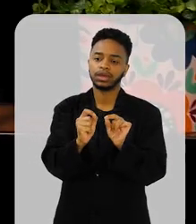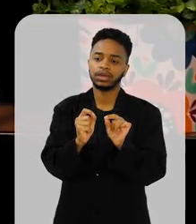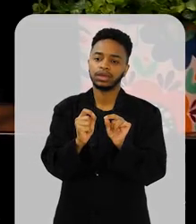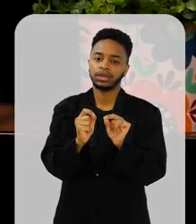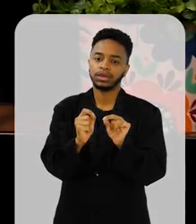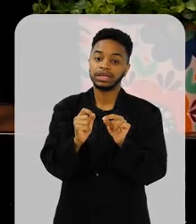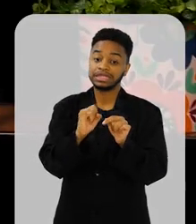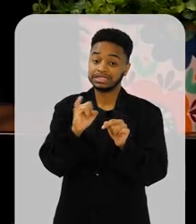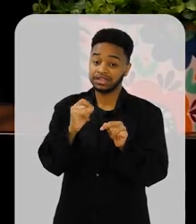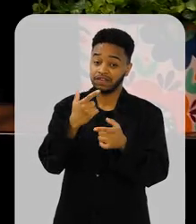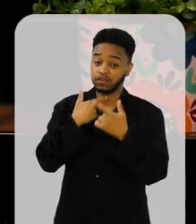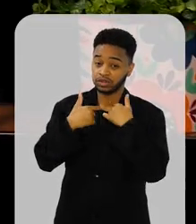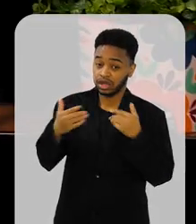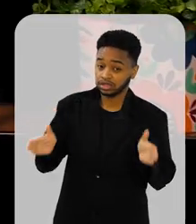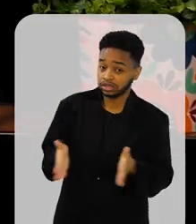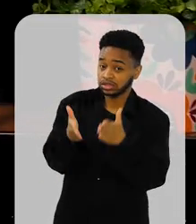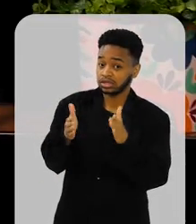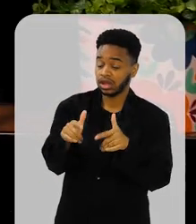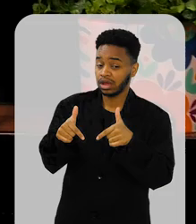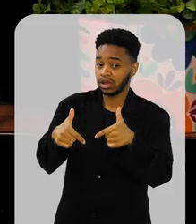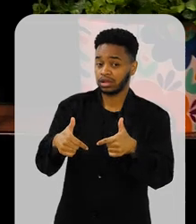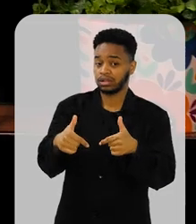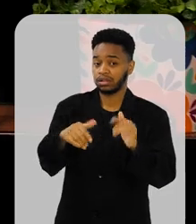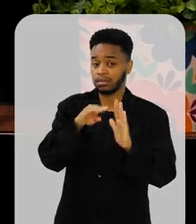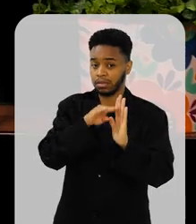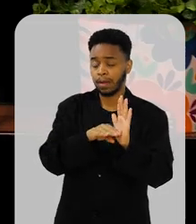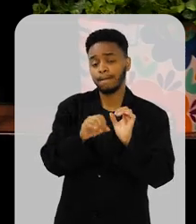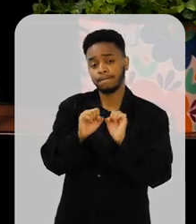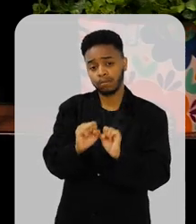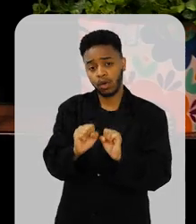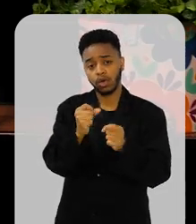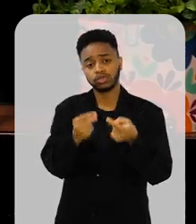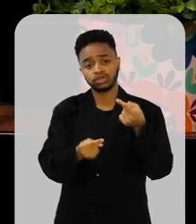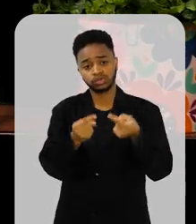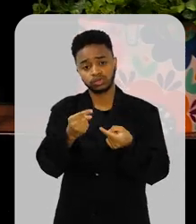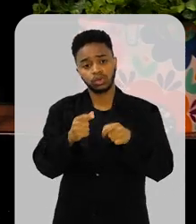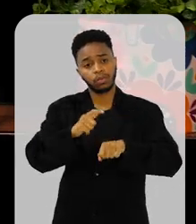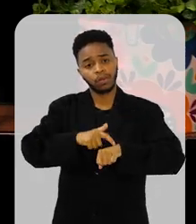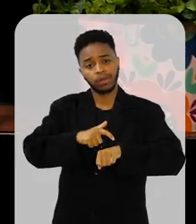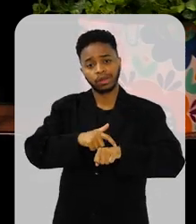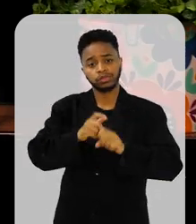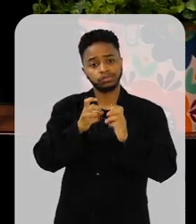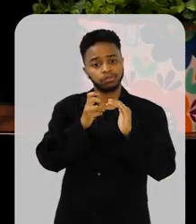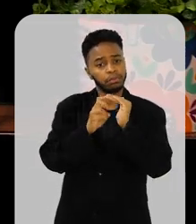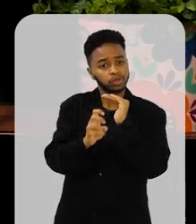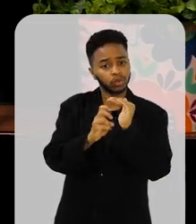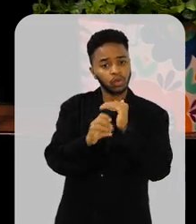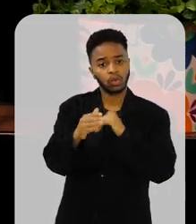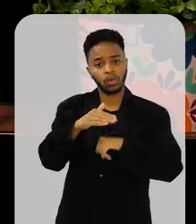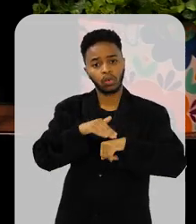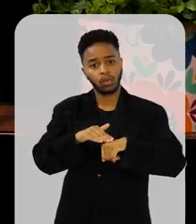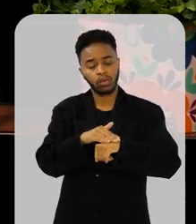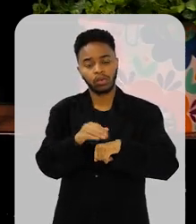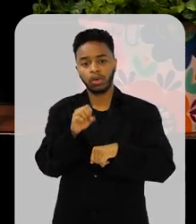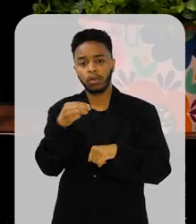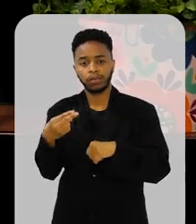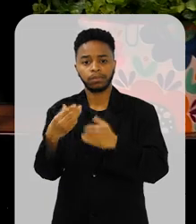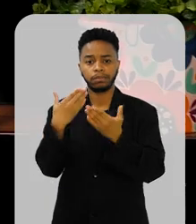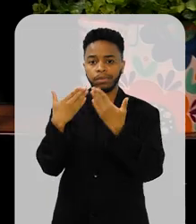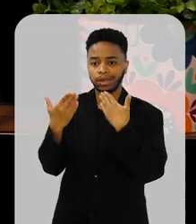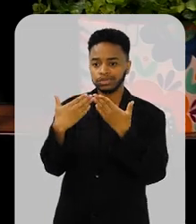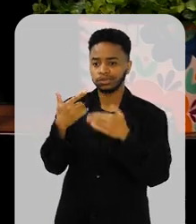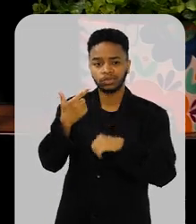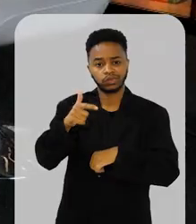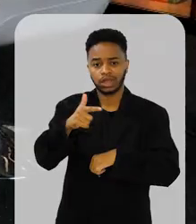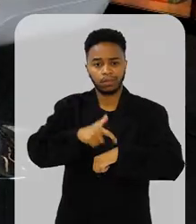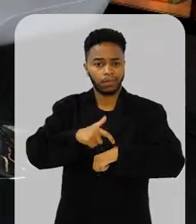quem engajar na pauta, você pode tocar a pauta, numa conversa no metrô, num bate-papo.